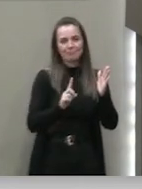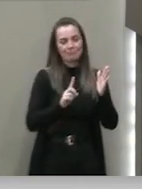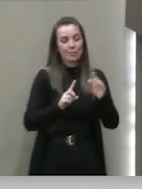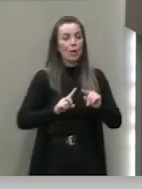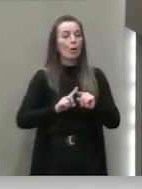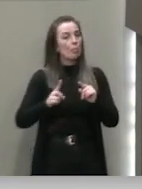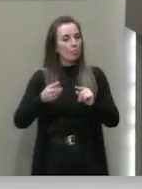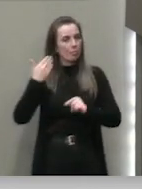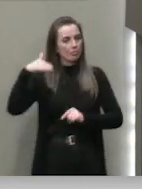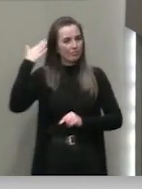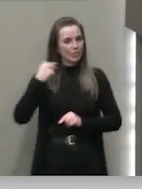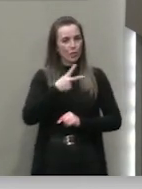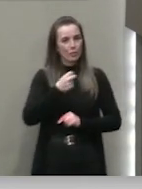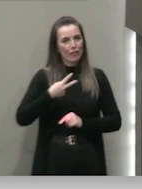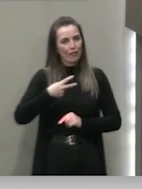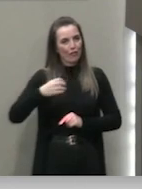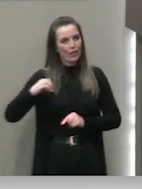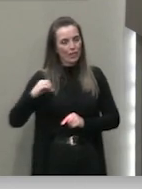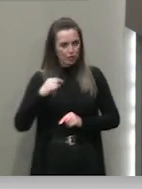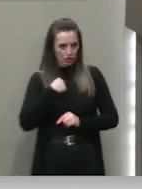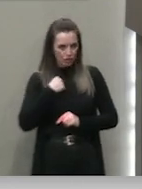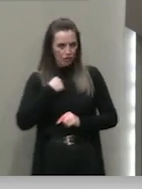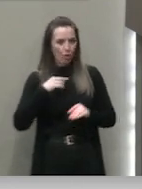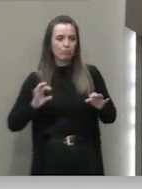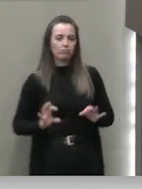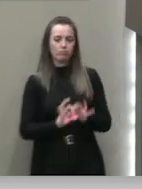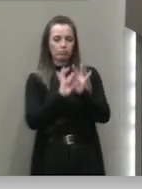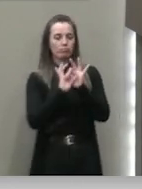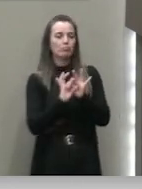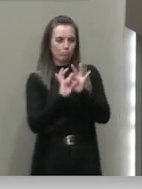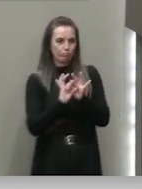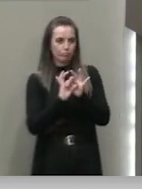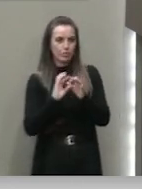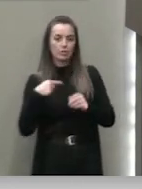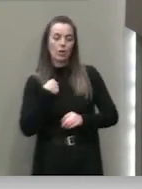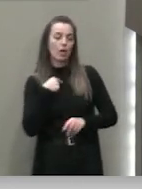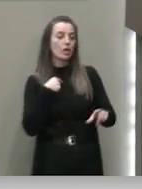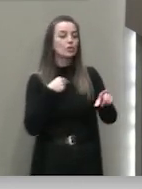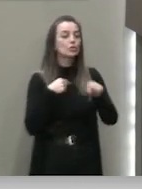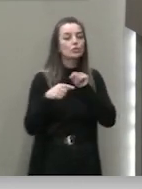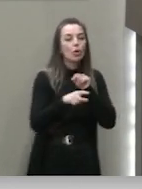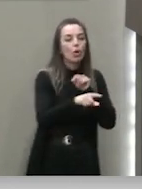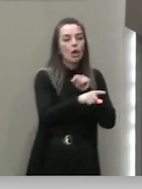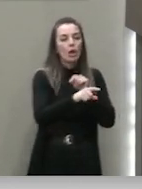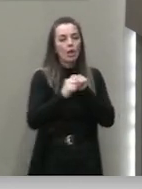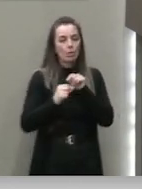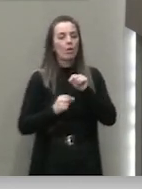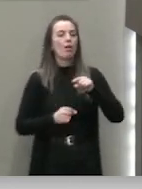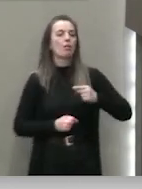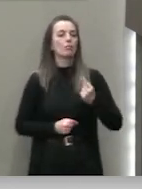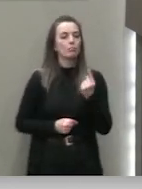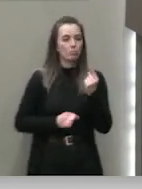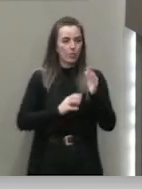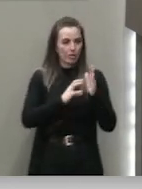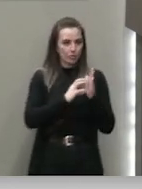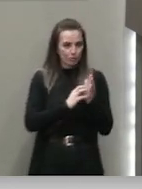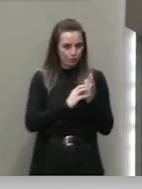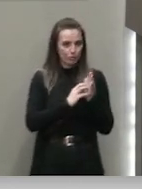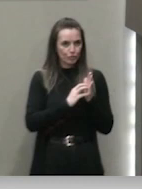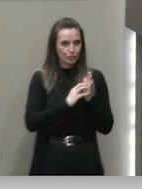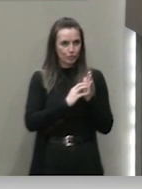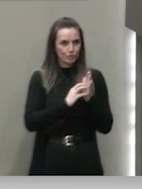2020, onde, de forma coletiva, nós escolhemos o partido no qual eu estaria me filiando